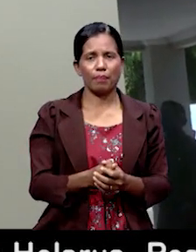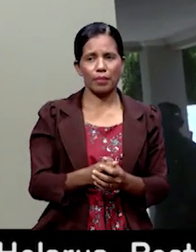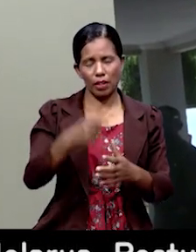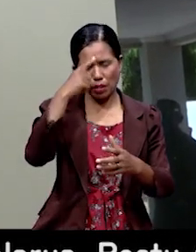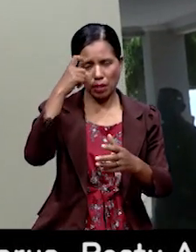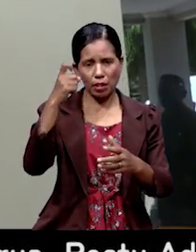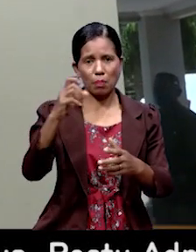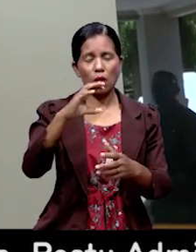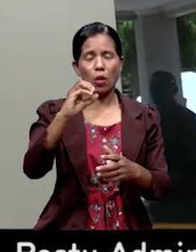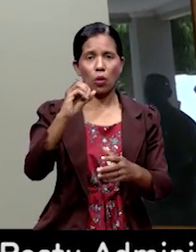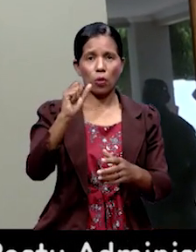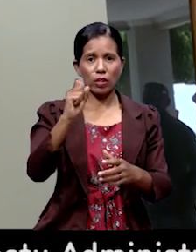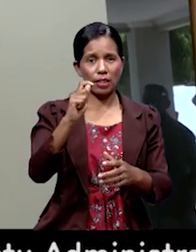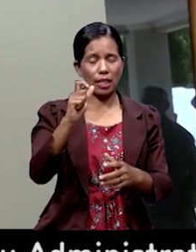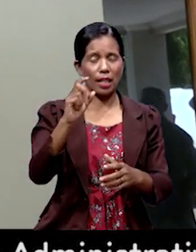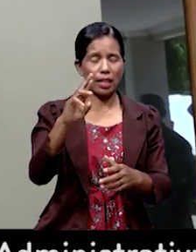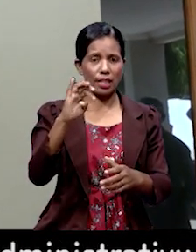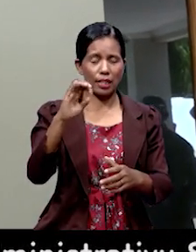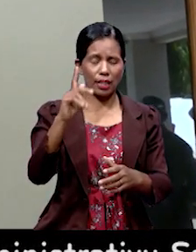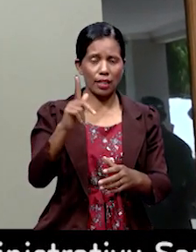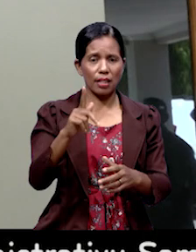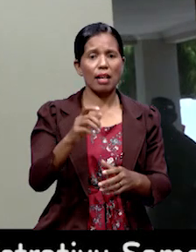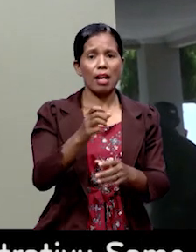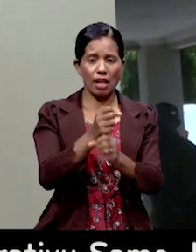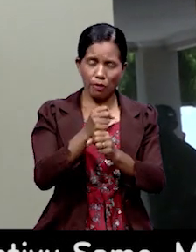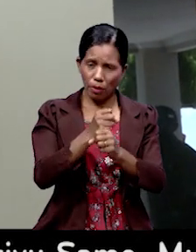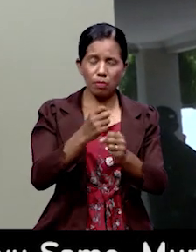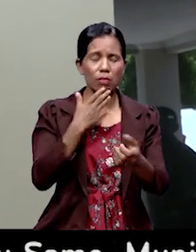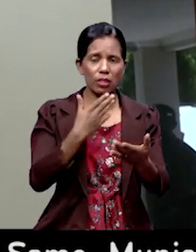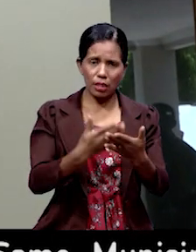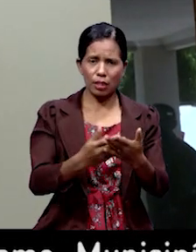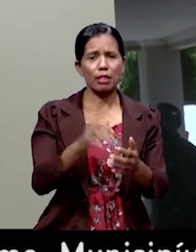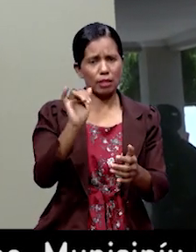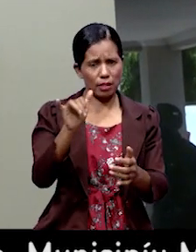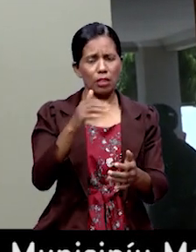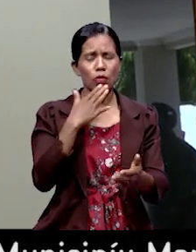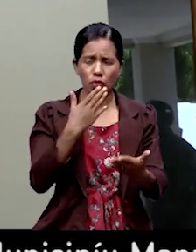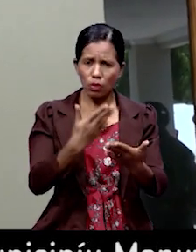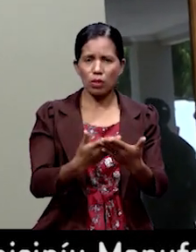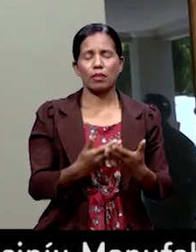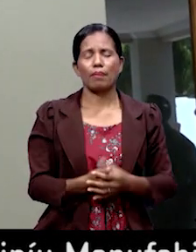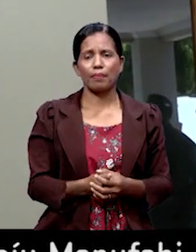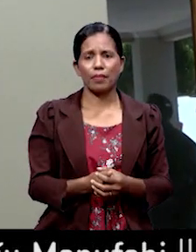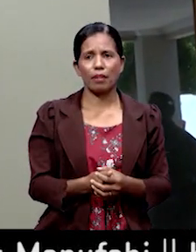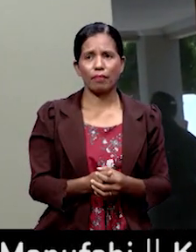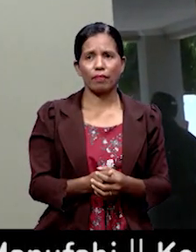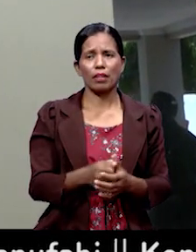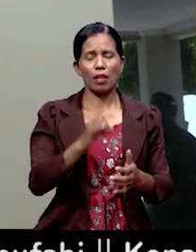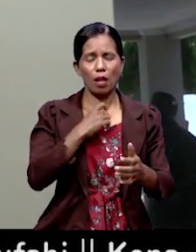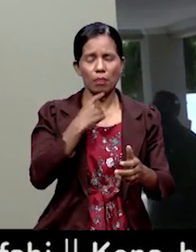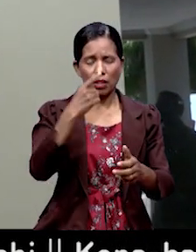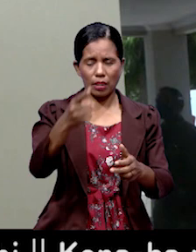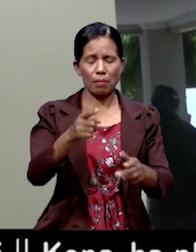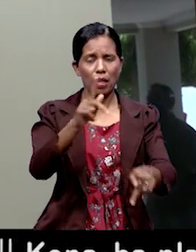café nia, famoso. Hau sim, dia cliu. Ni amnausa e a usa ni am papa bela tete ba po utama ke